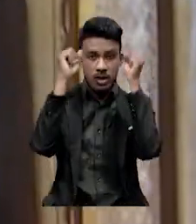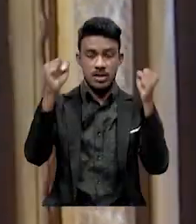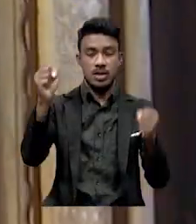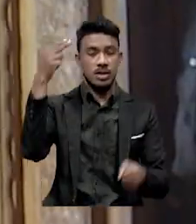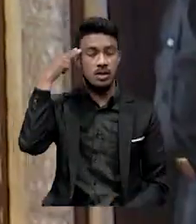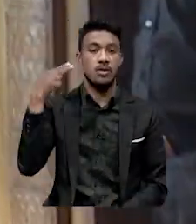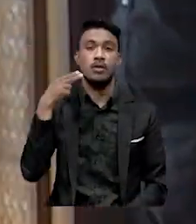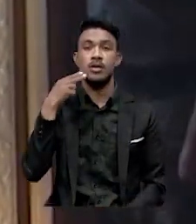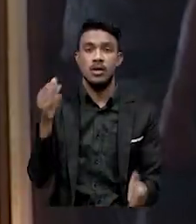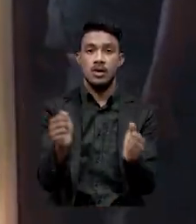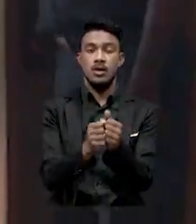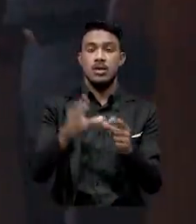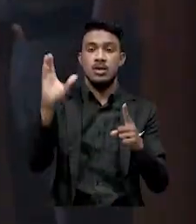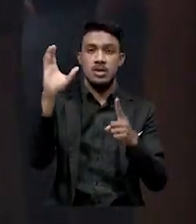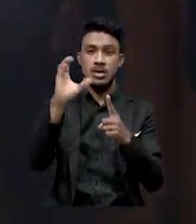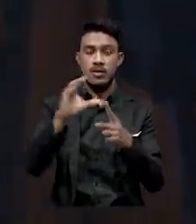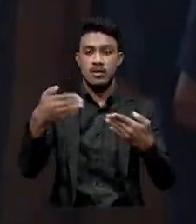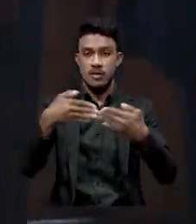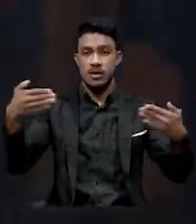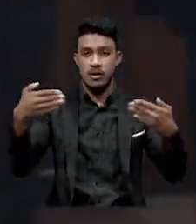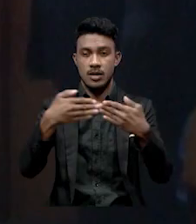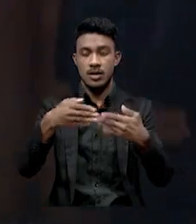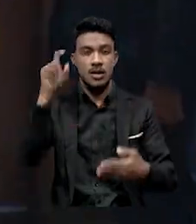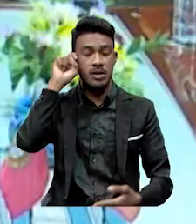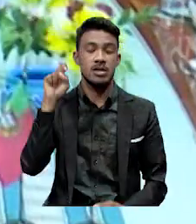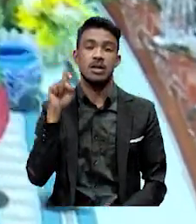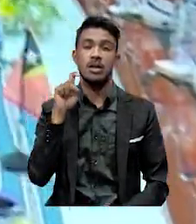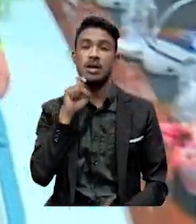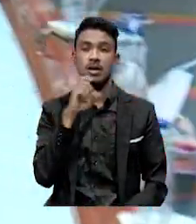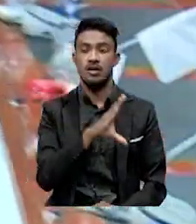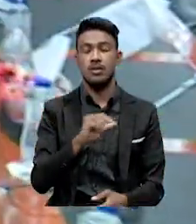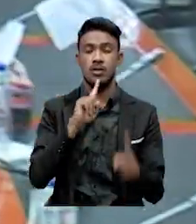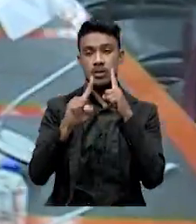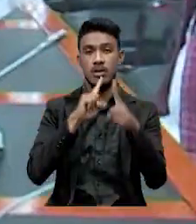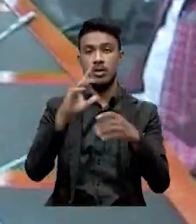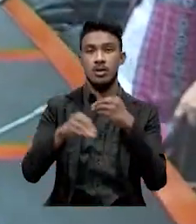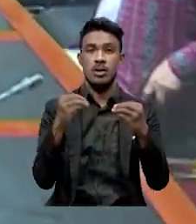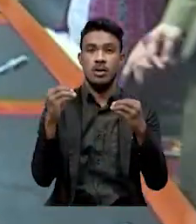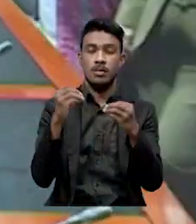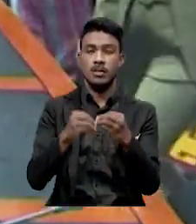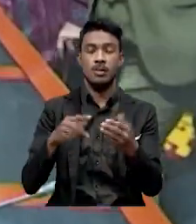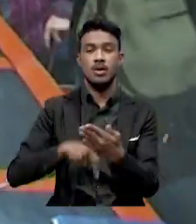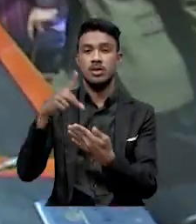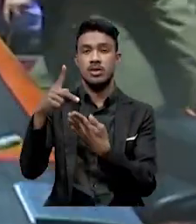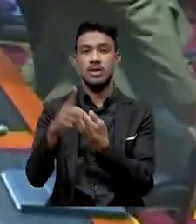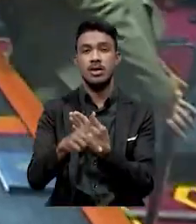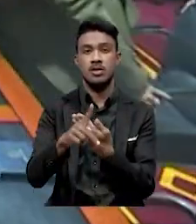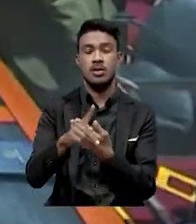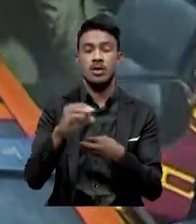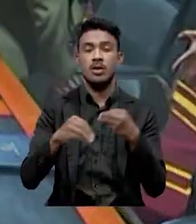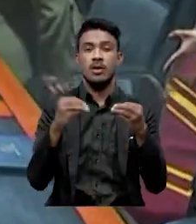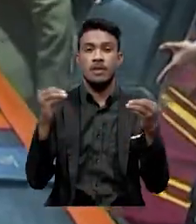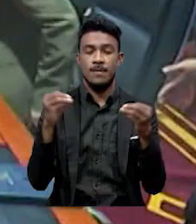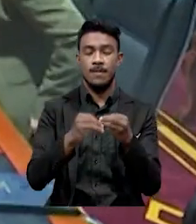Horta, o chefe negociador fronteira marítima, Carla Xenana Guzmão, o de qualia com o processo de cooperação bilateral